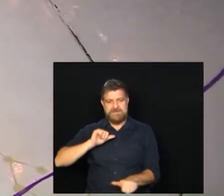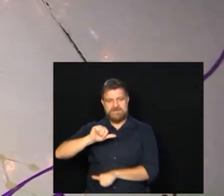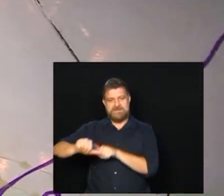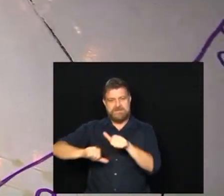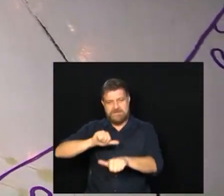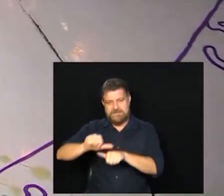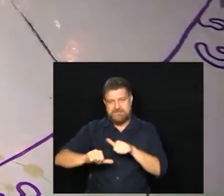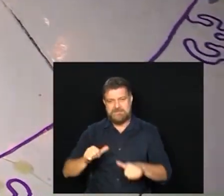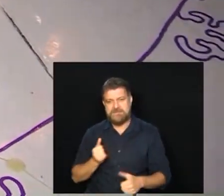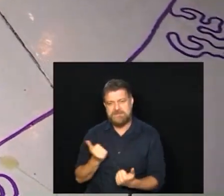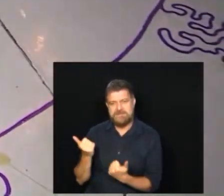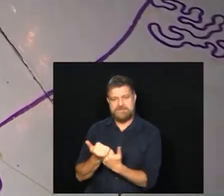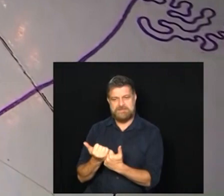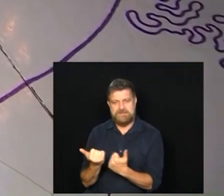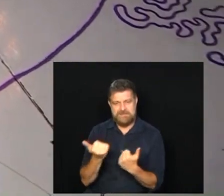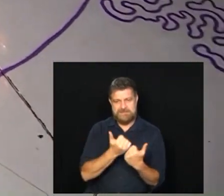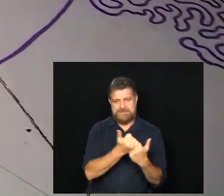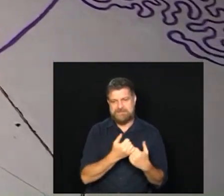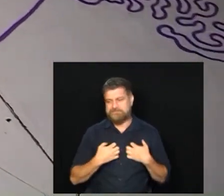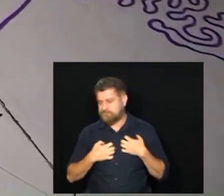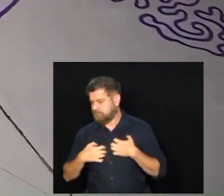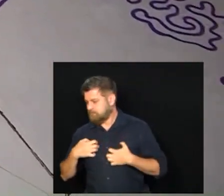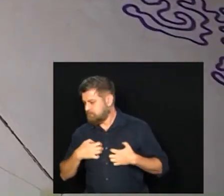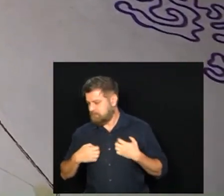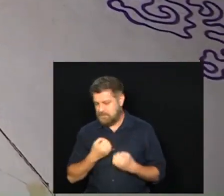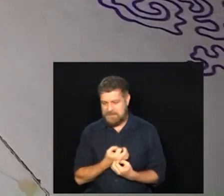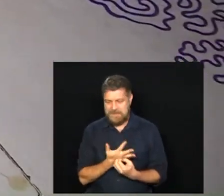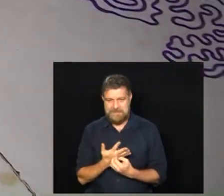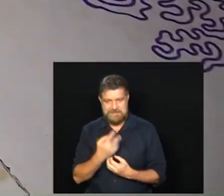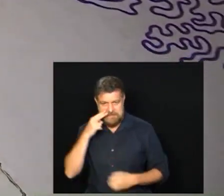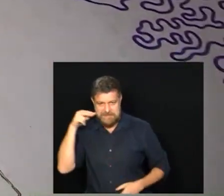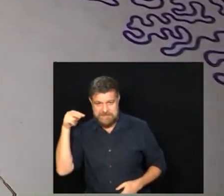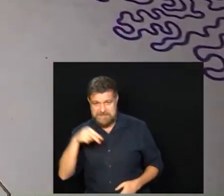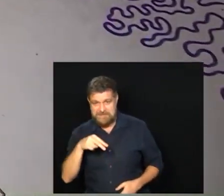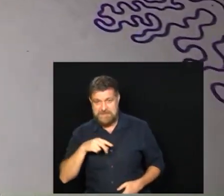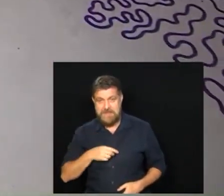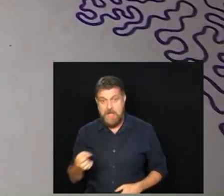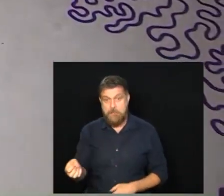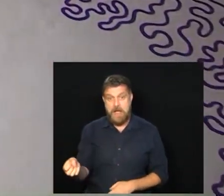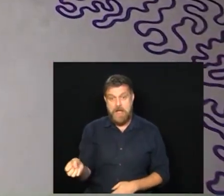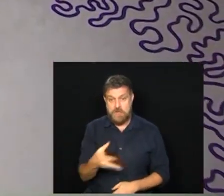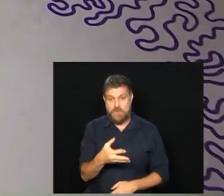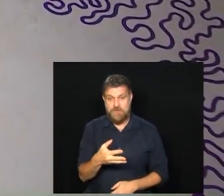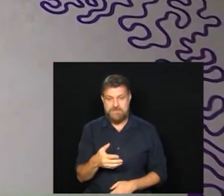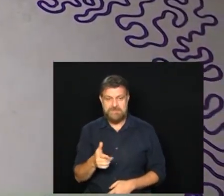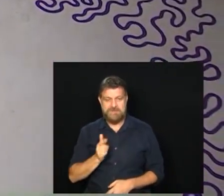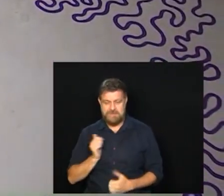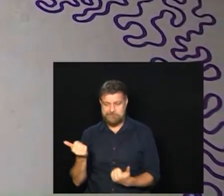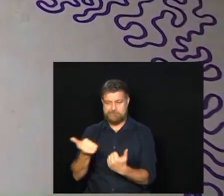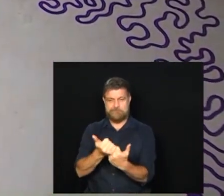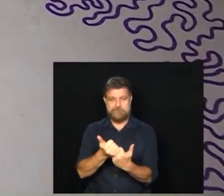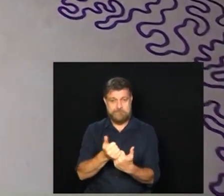esse piso. Nós temos essa inquietação artística. Essa é a nossa mais recente obra. Aí, isso é que é interessante. Os